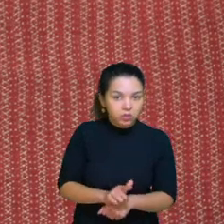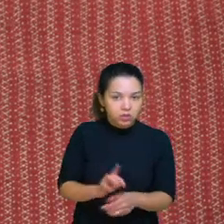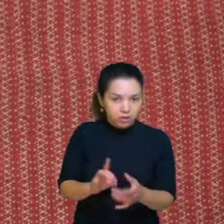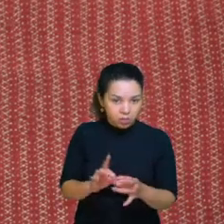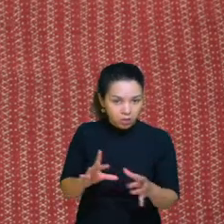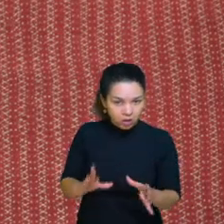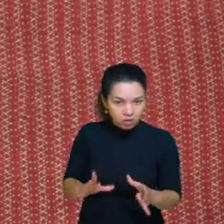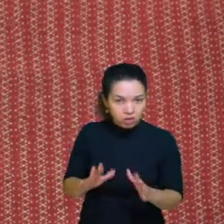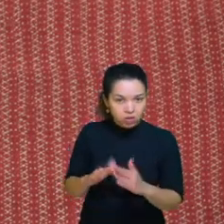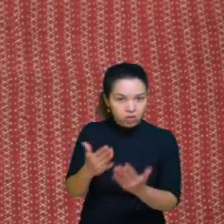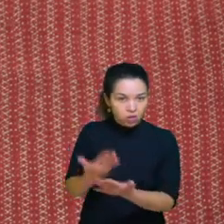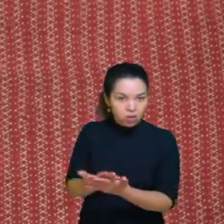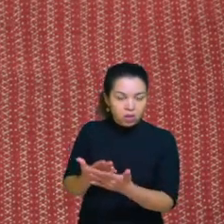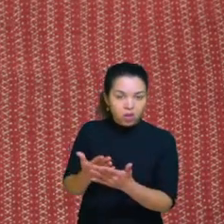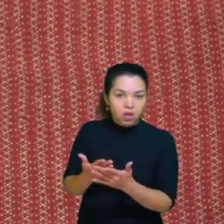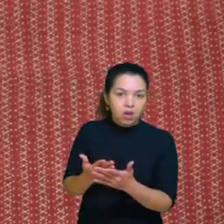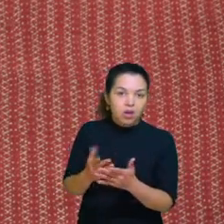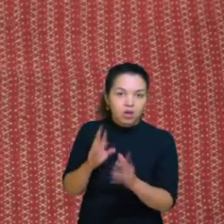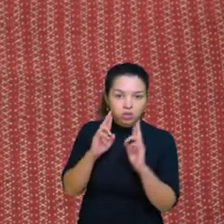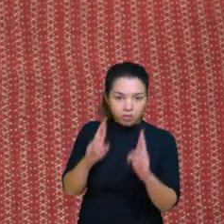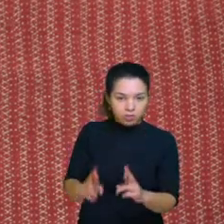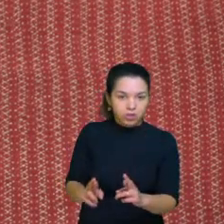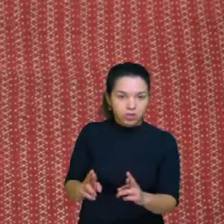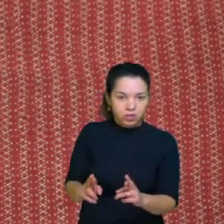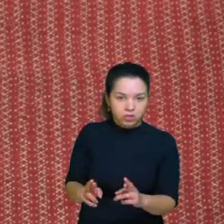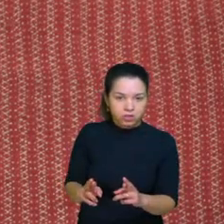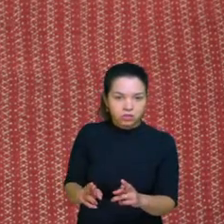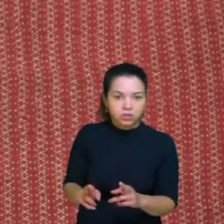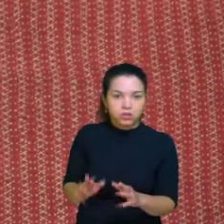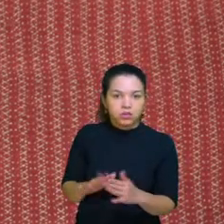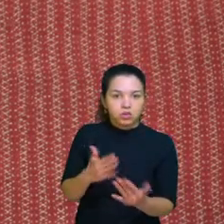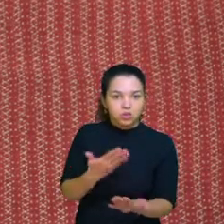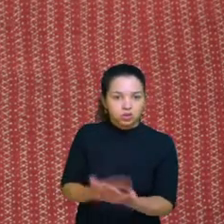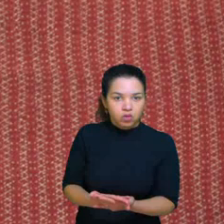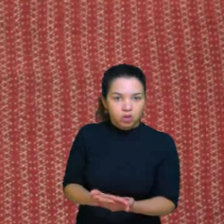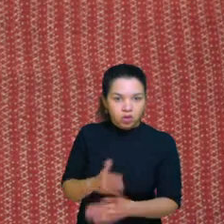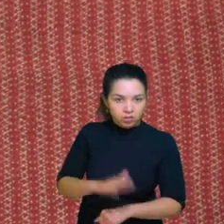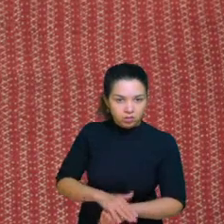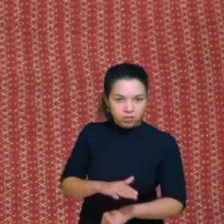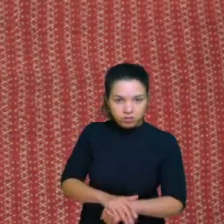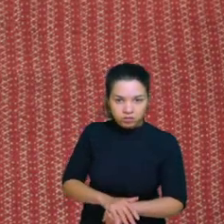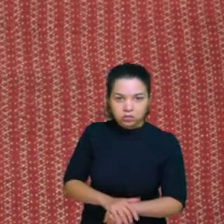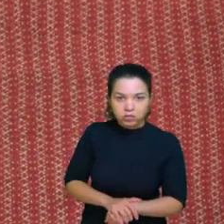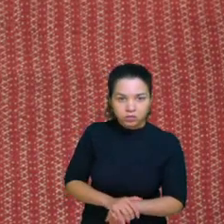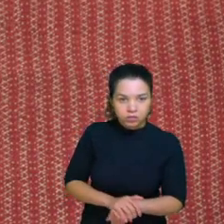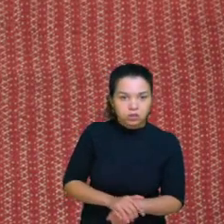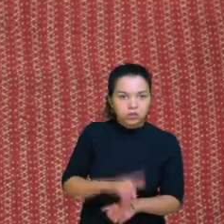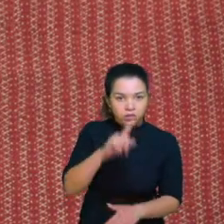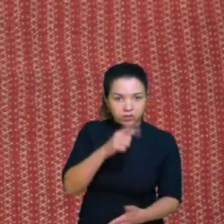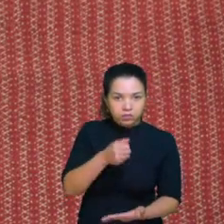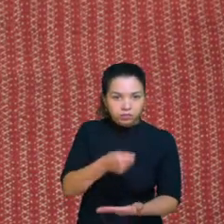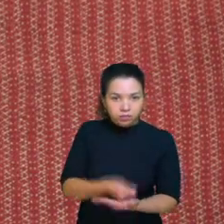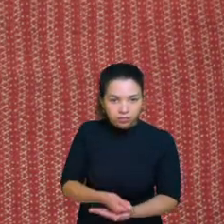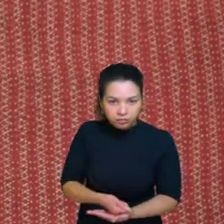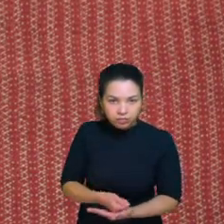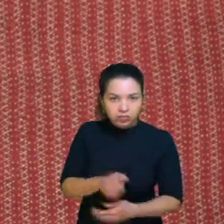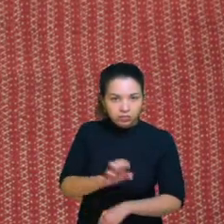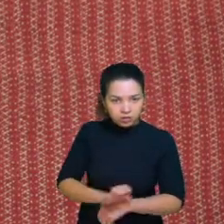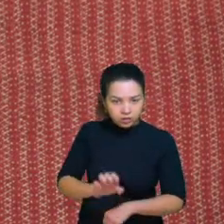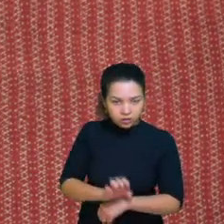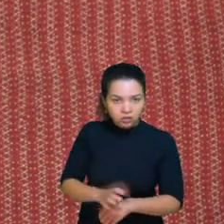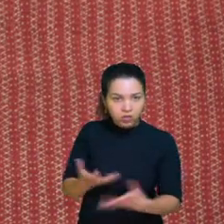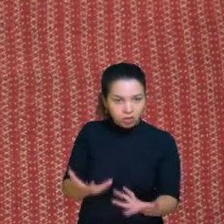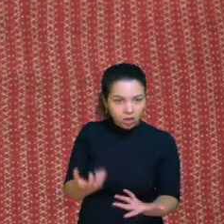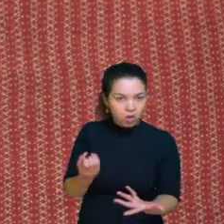respeitada a escola não tem esse esse poder ou essa autonomia de escolher né de decidir por ter um estágio ou não isso